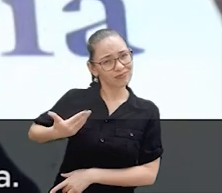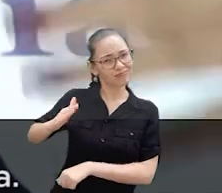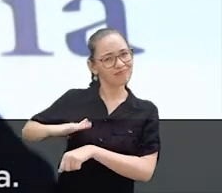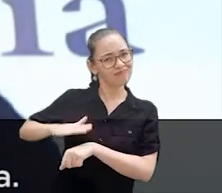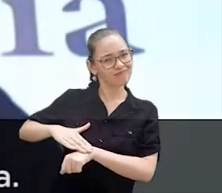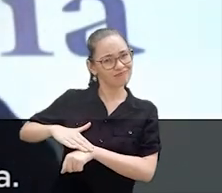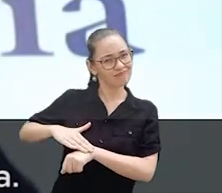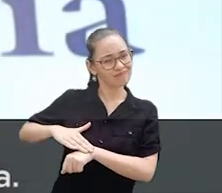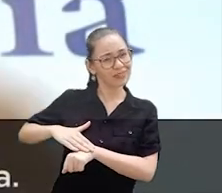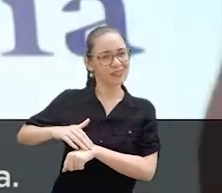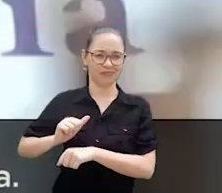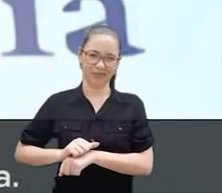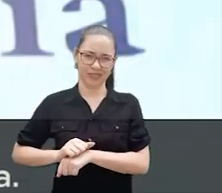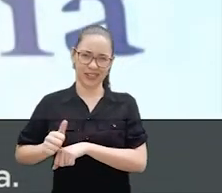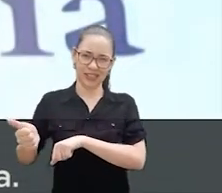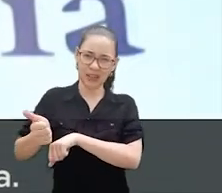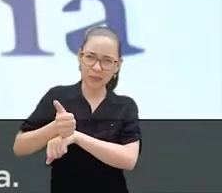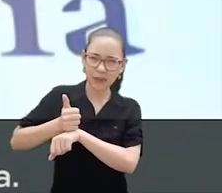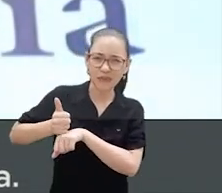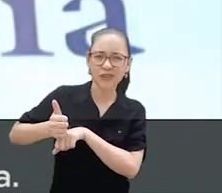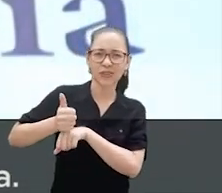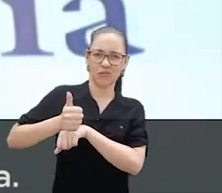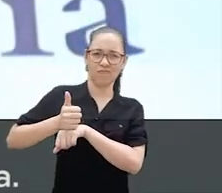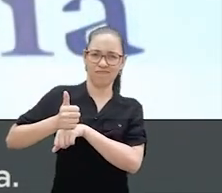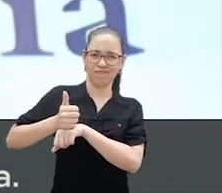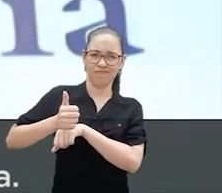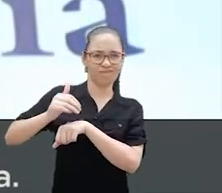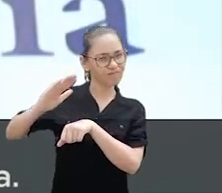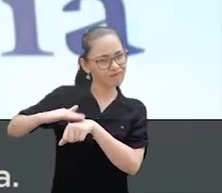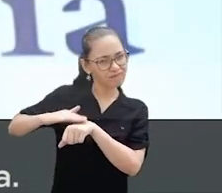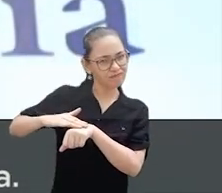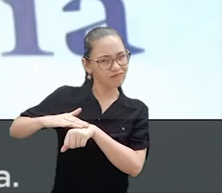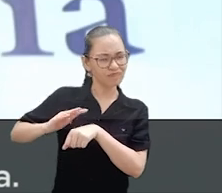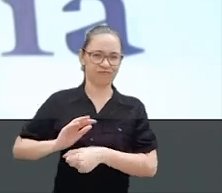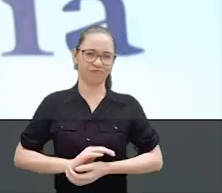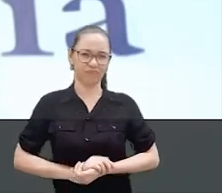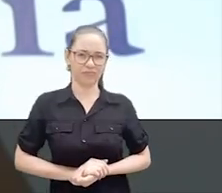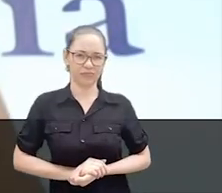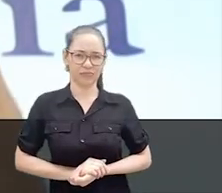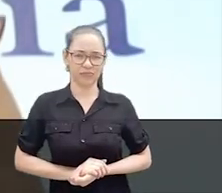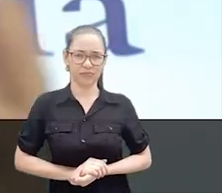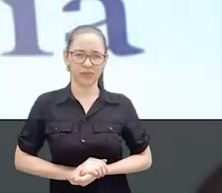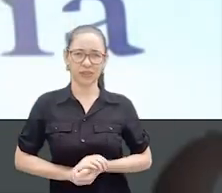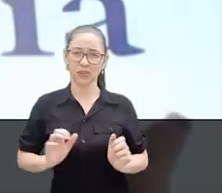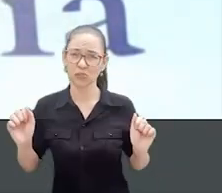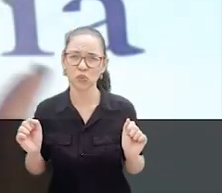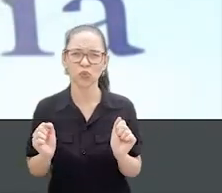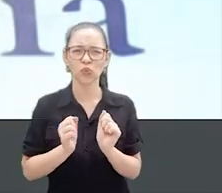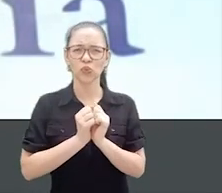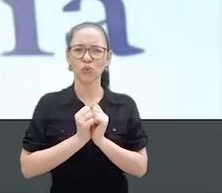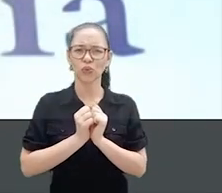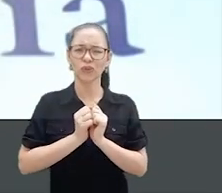nas decisões profissionais que me trouxeram até aqui, o Conselho Federal de Psicologia. Estamos também